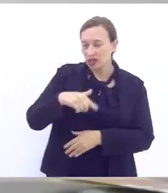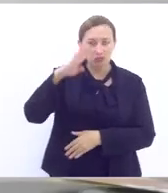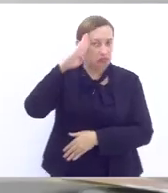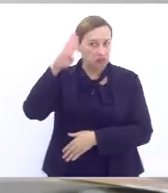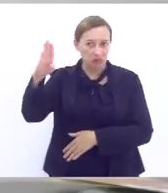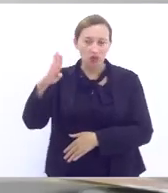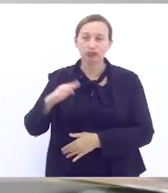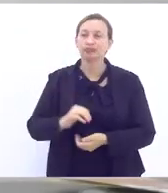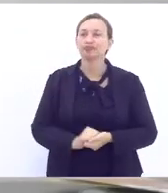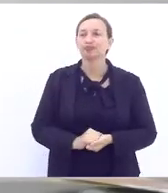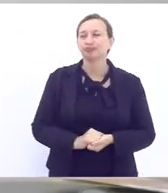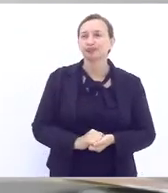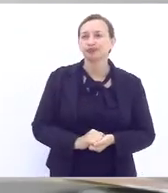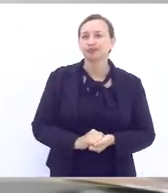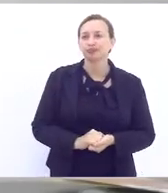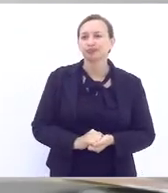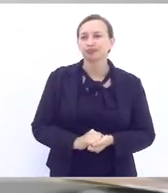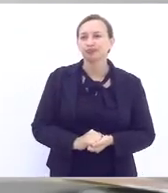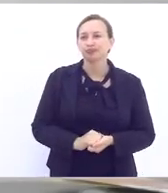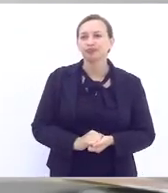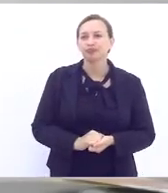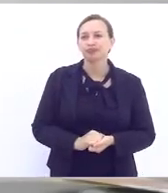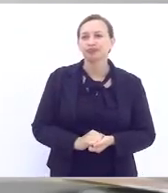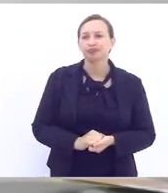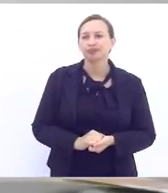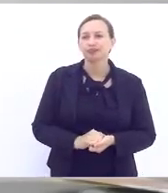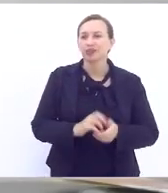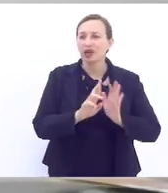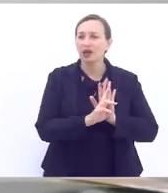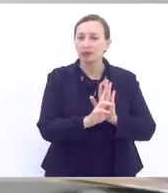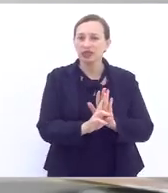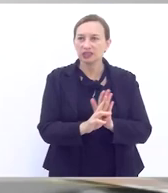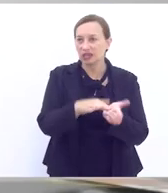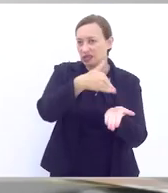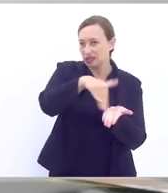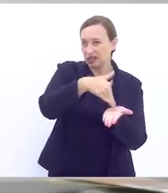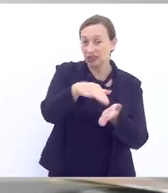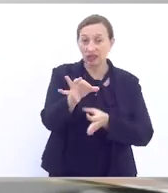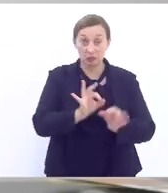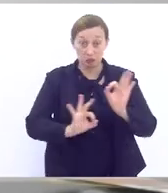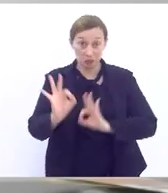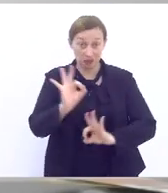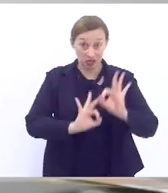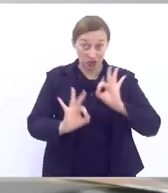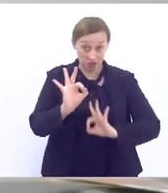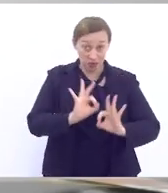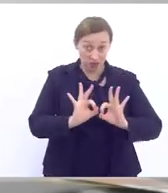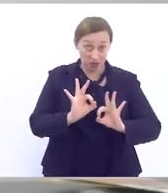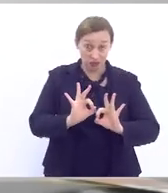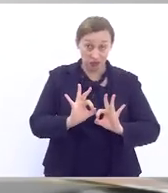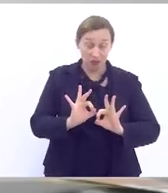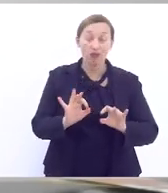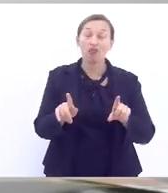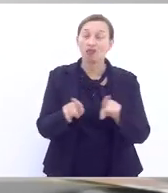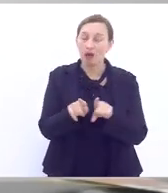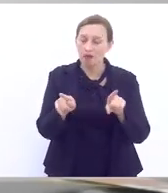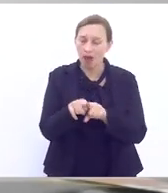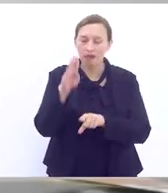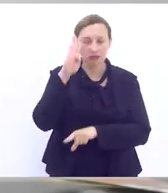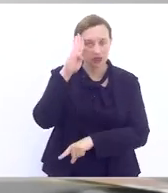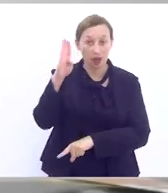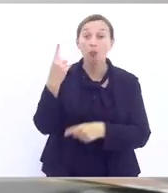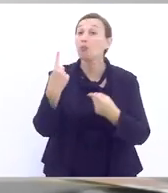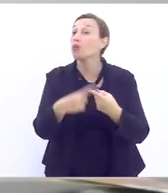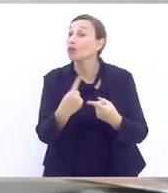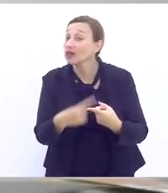fundamentais o nosso representante Secretaria de planejamento também é fundamental